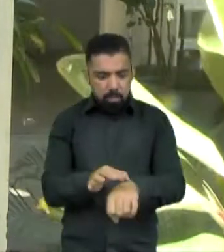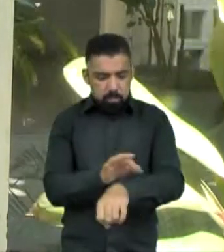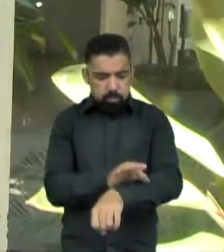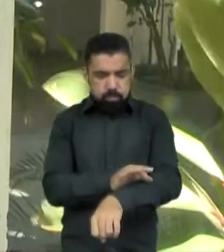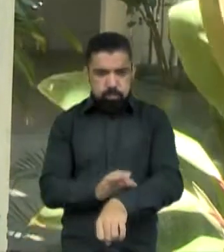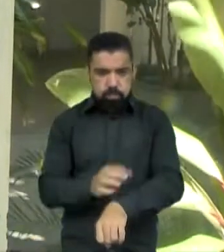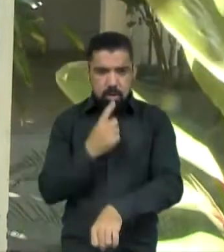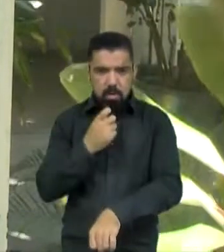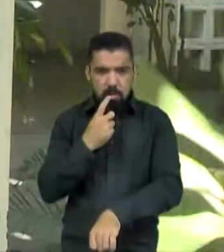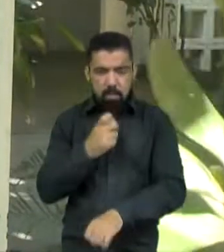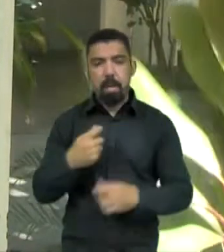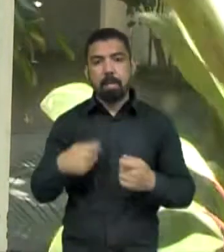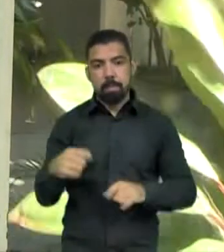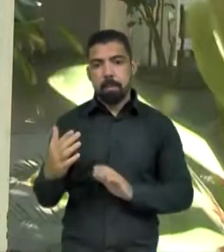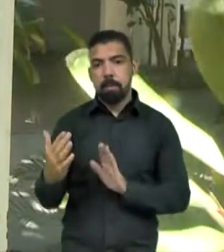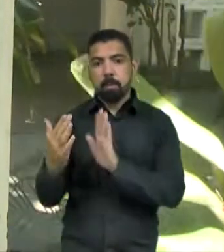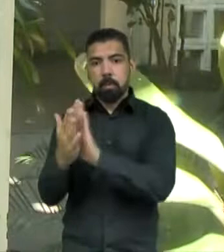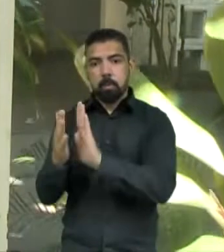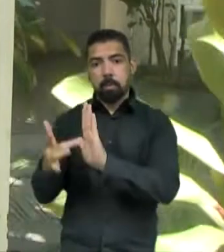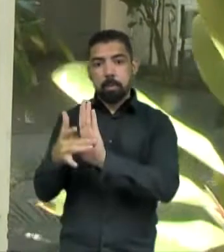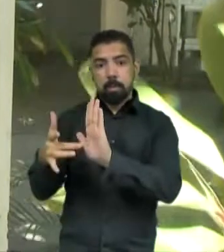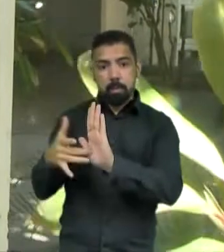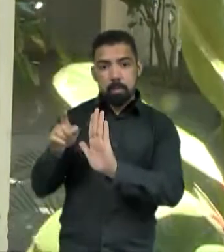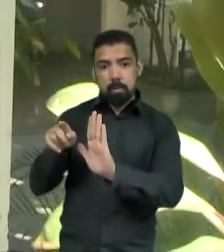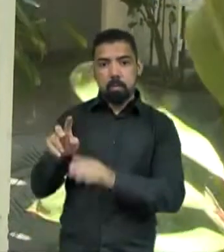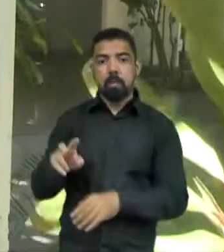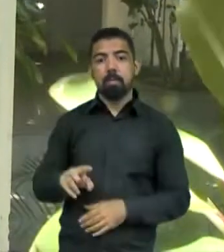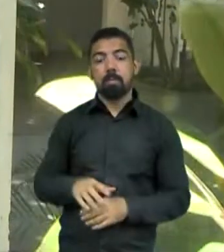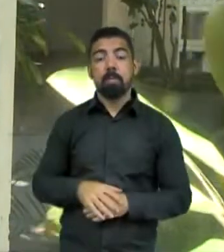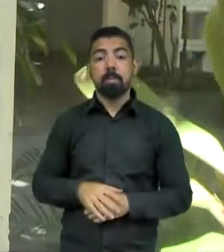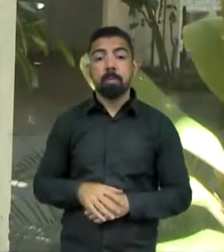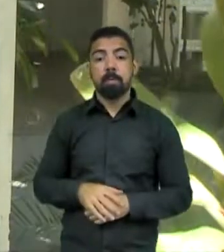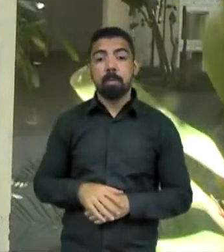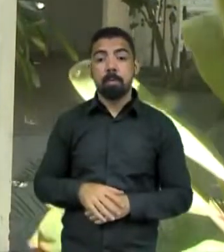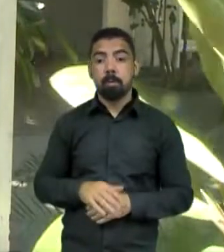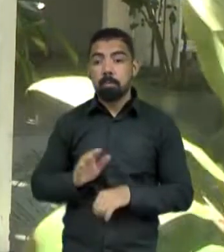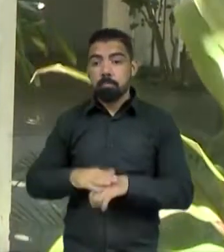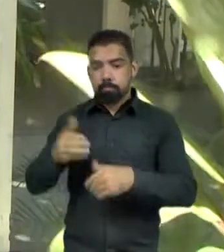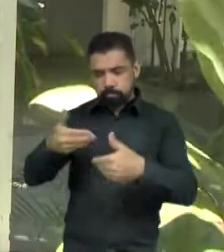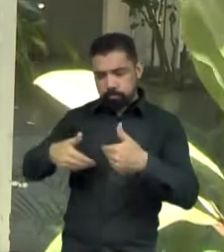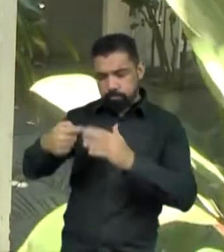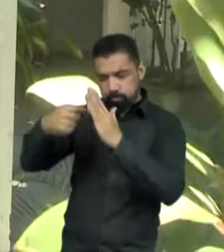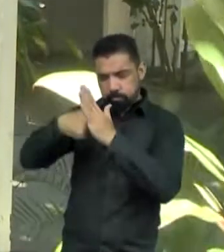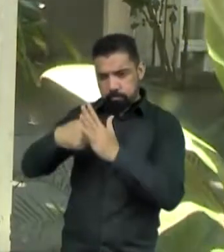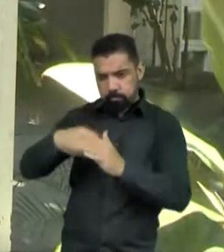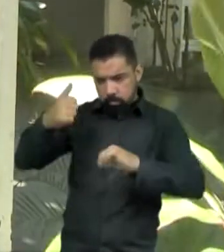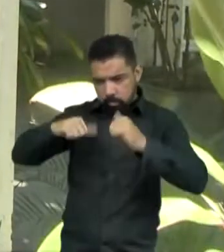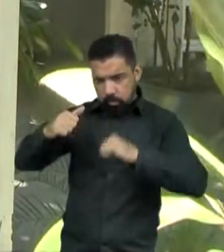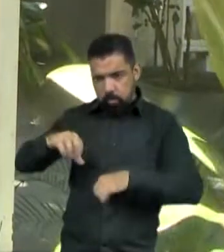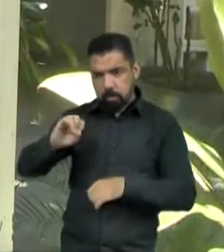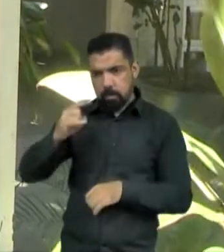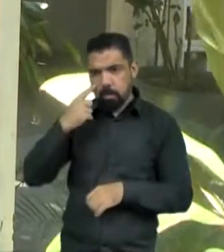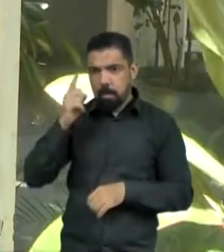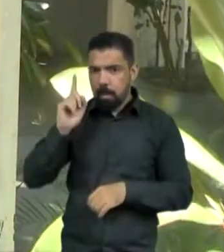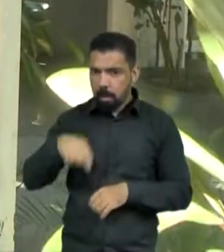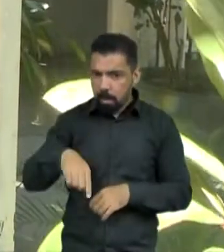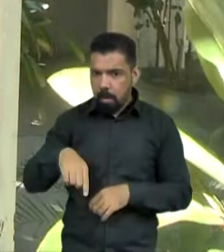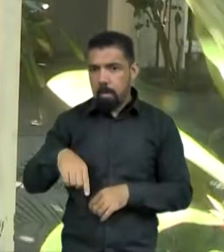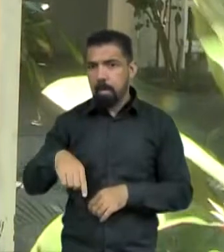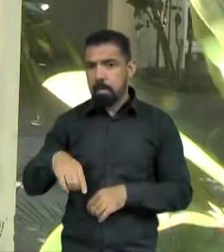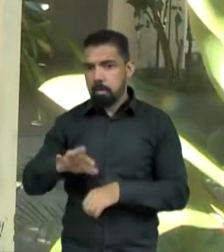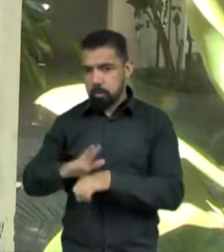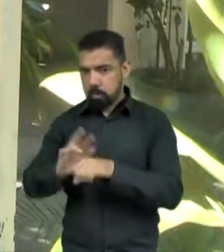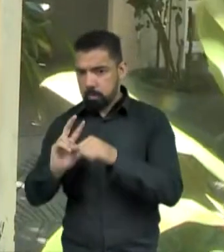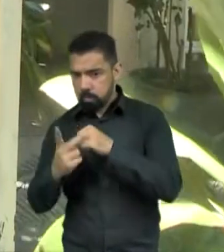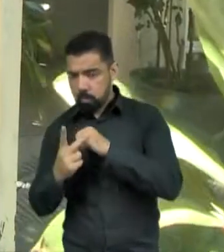uma assistência médica numa unidade básica de saúde, para que ela seja avaliada quanto às possibilidades de serem outros